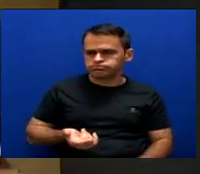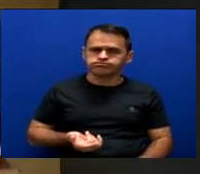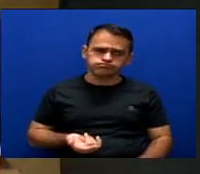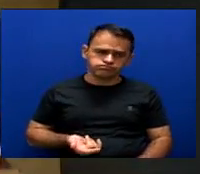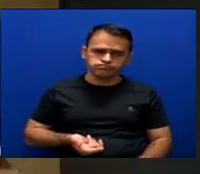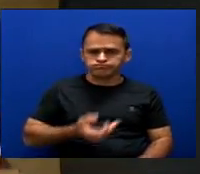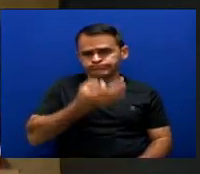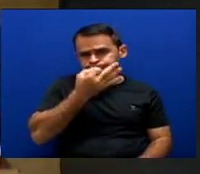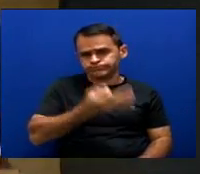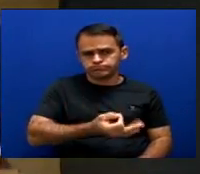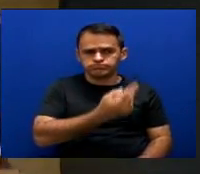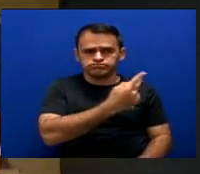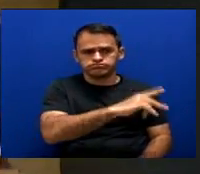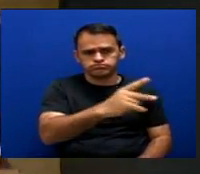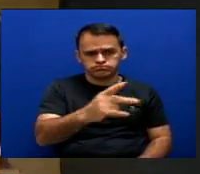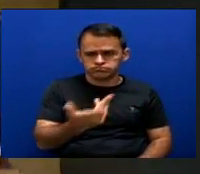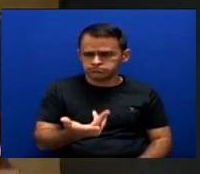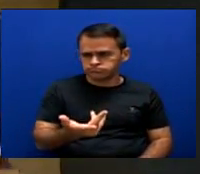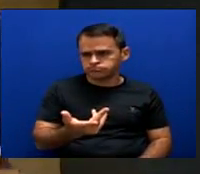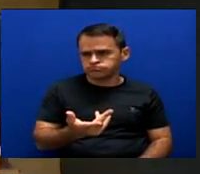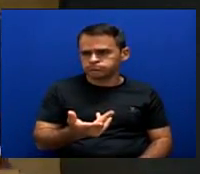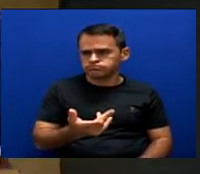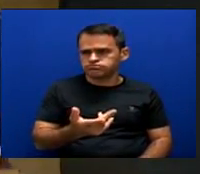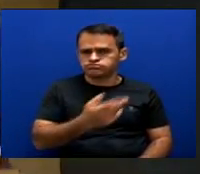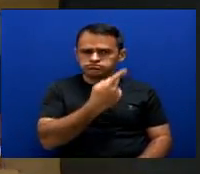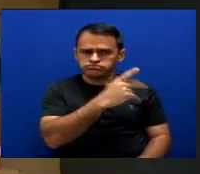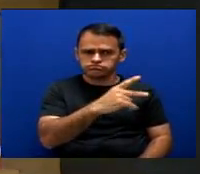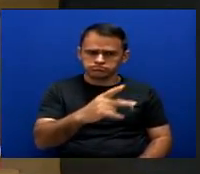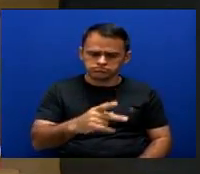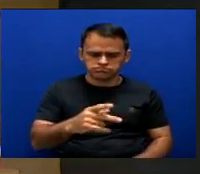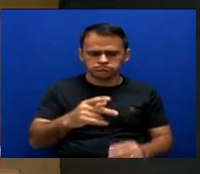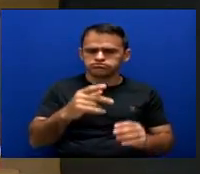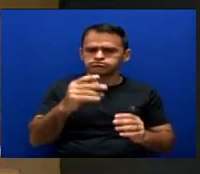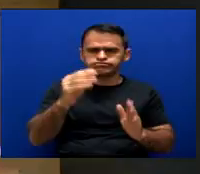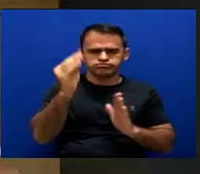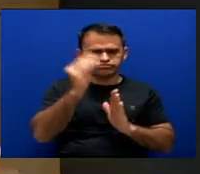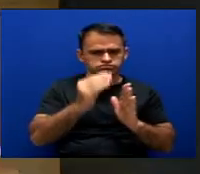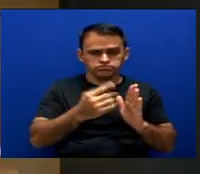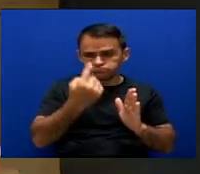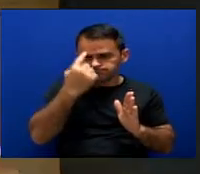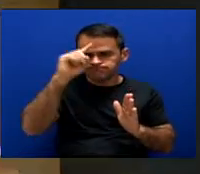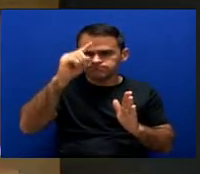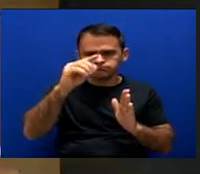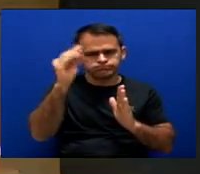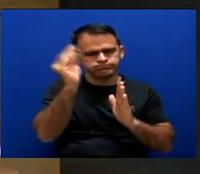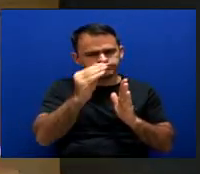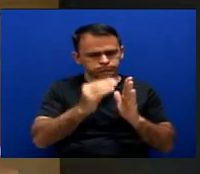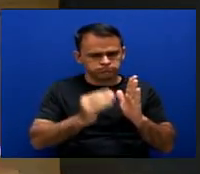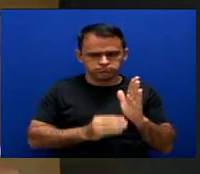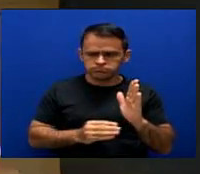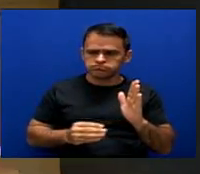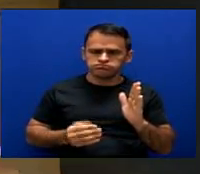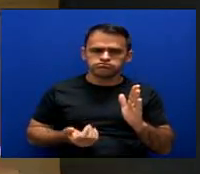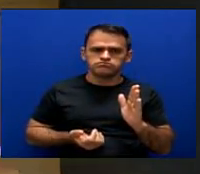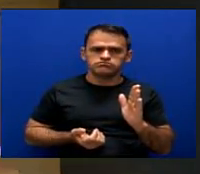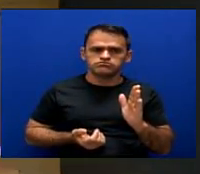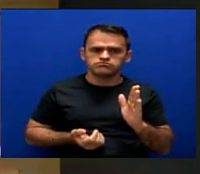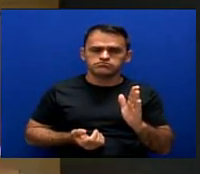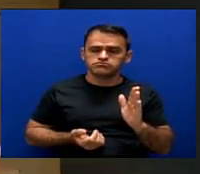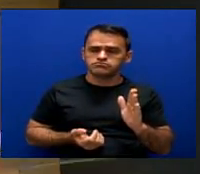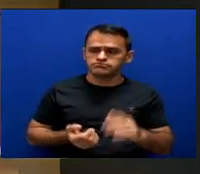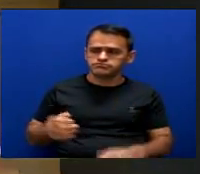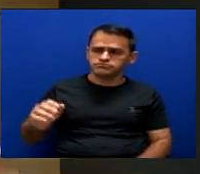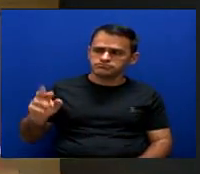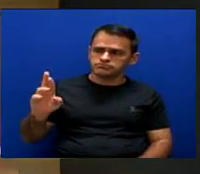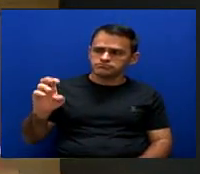droga na minha opinião do doutor milton exemplo o clima e isso seria e havia assim a câmara também fez essa avaliação me comprometo o